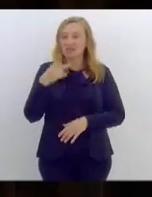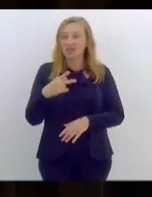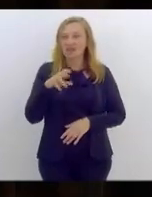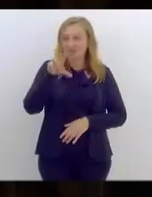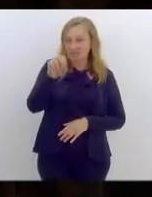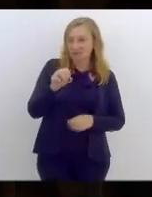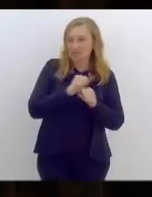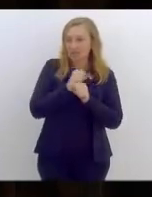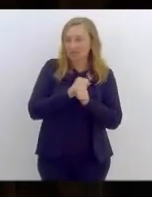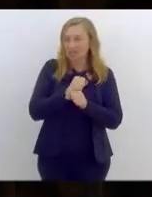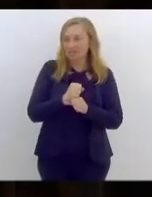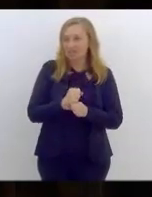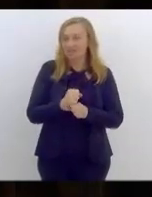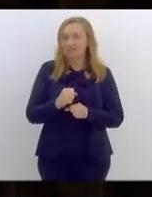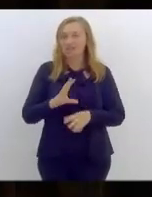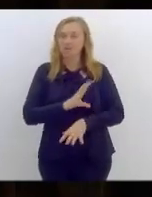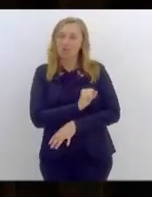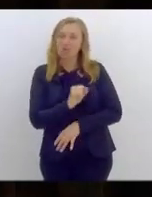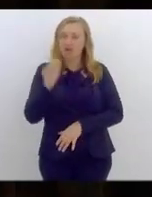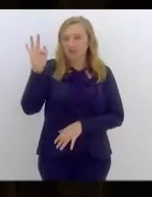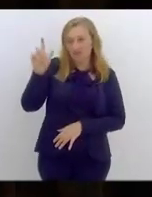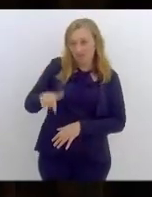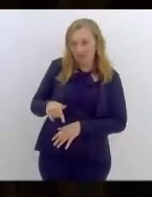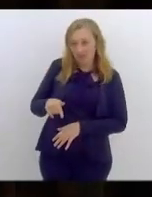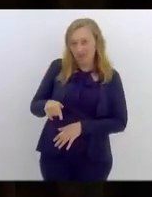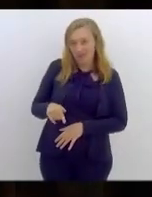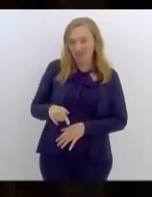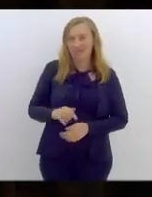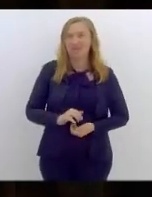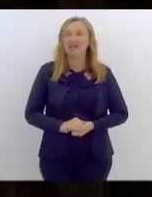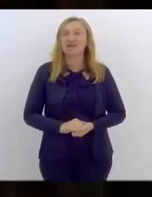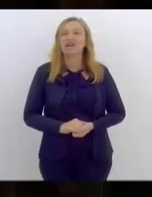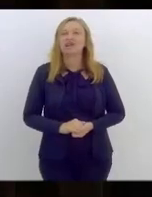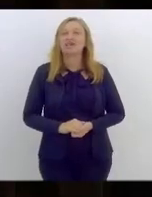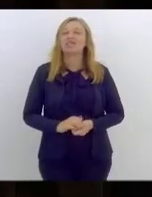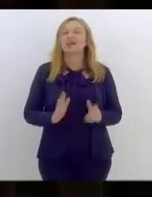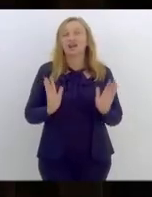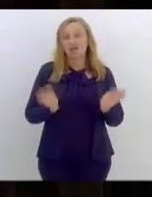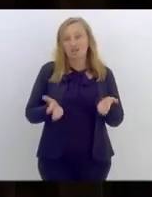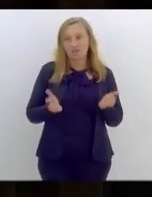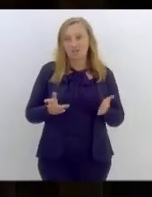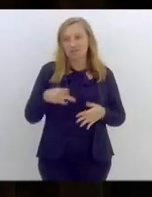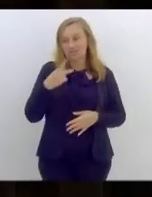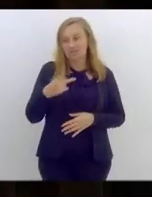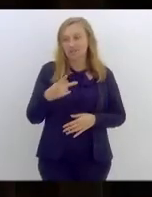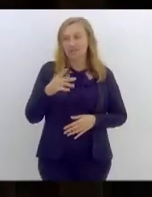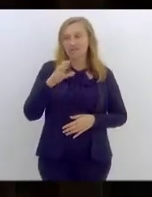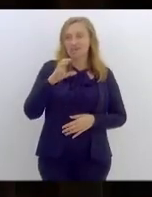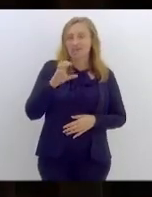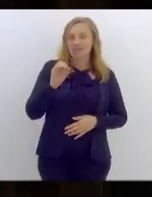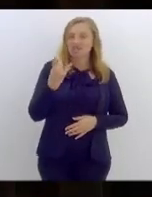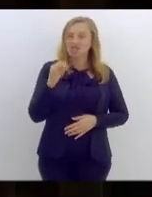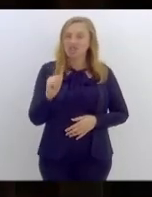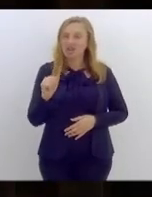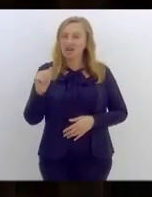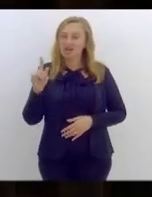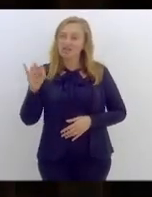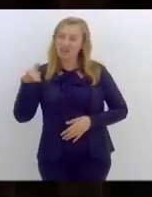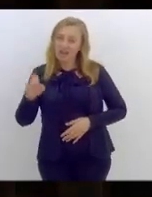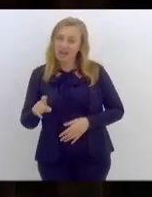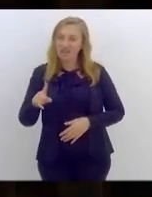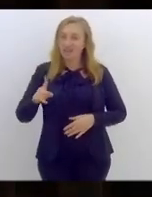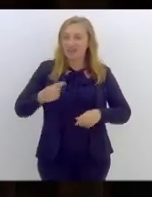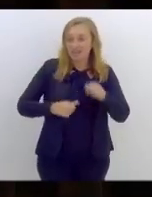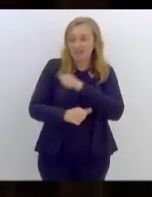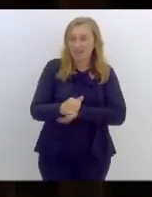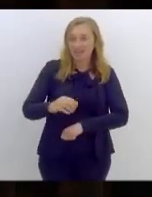50 anos de amor e fé. Chica e Kelé, 60 anos de amor e fé. E agora a gente diz, Chica e Kelé, um infinito de amor